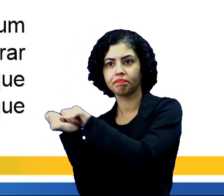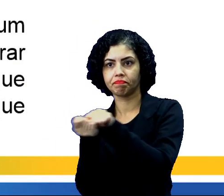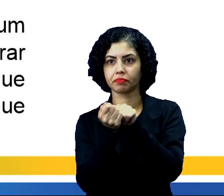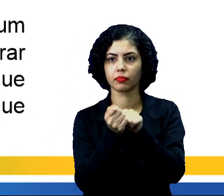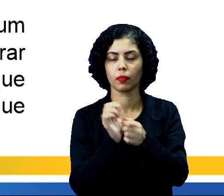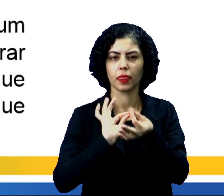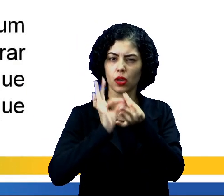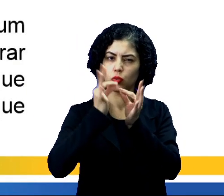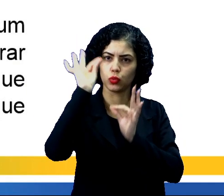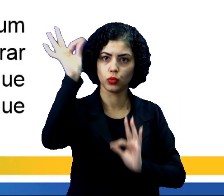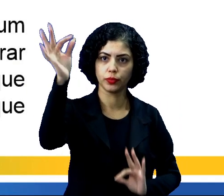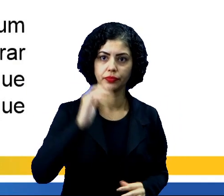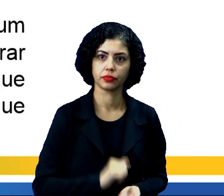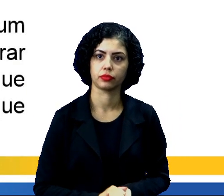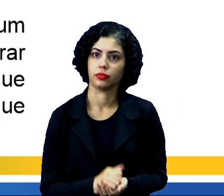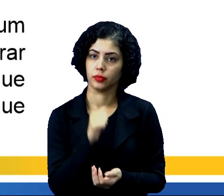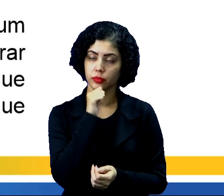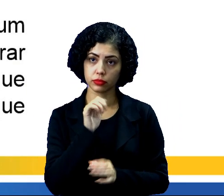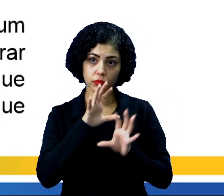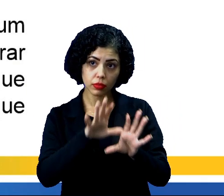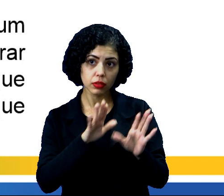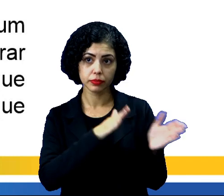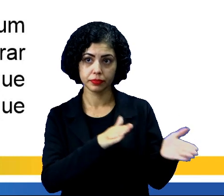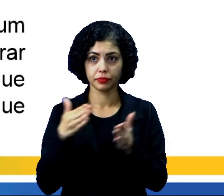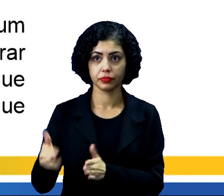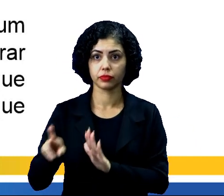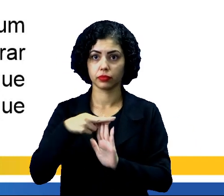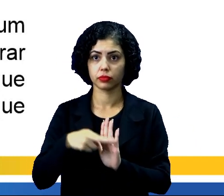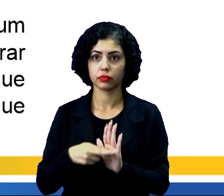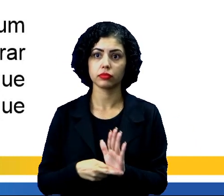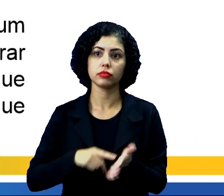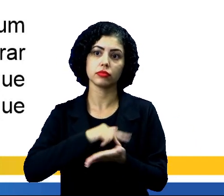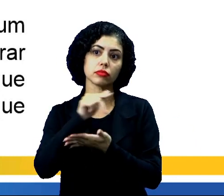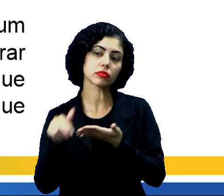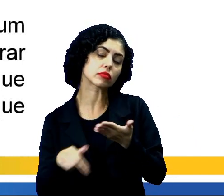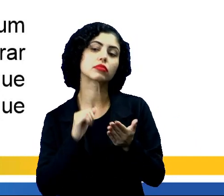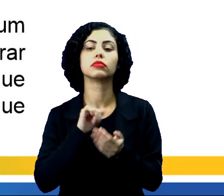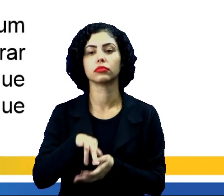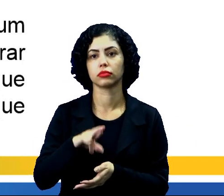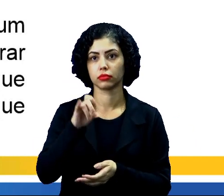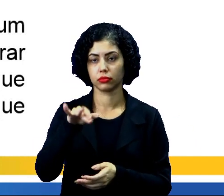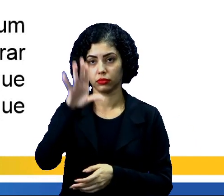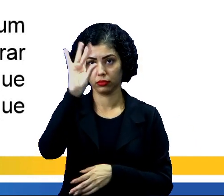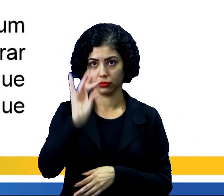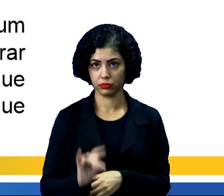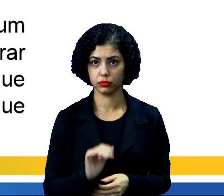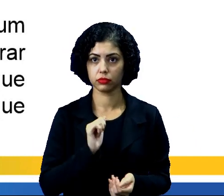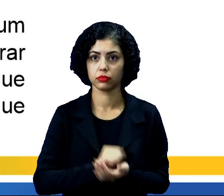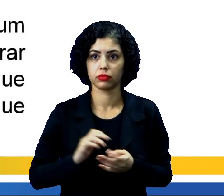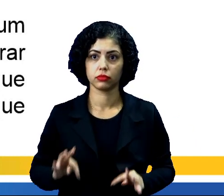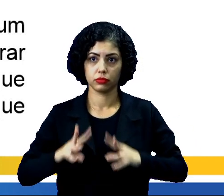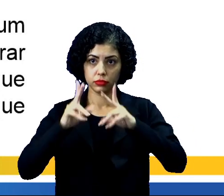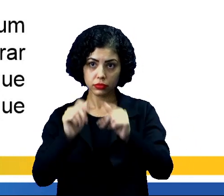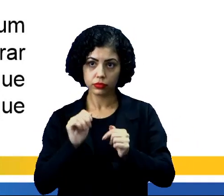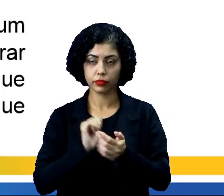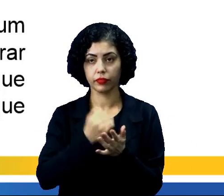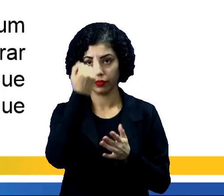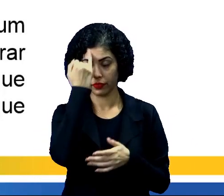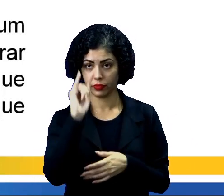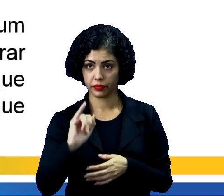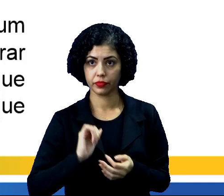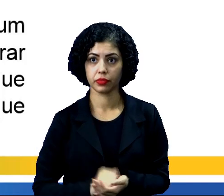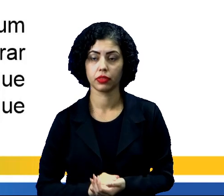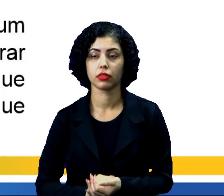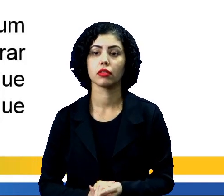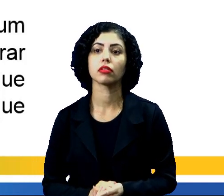o mais longe possível. A partir disso, as regras podem variar conforme as regras de cada modalidade. De todo modo, a